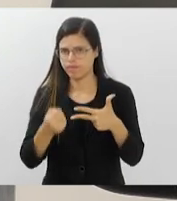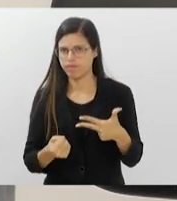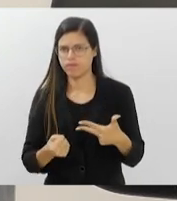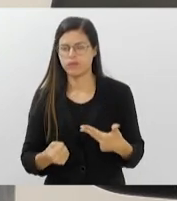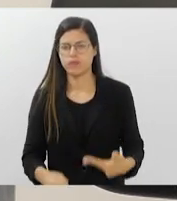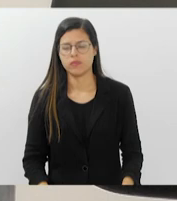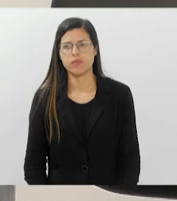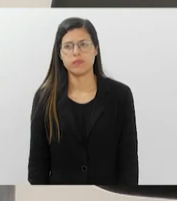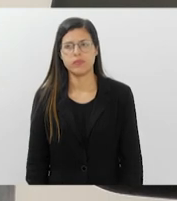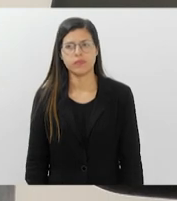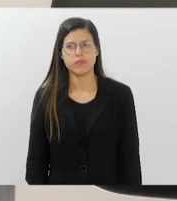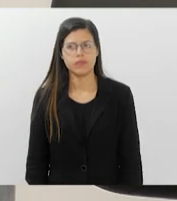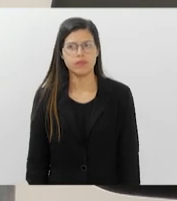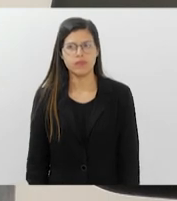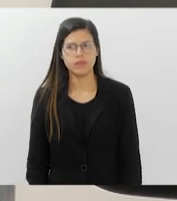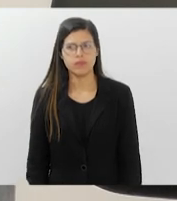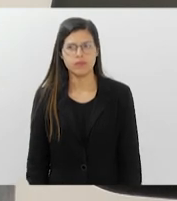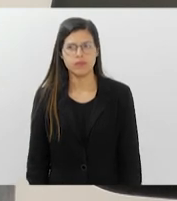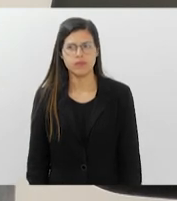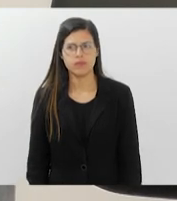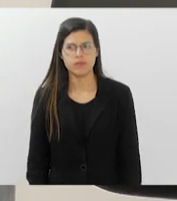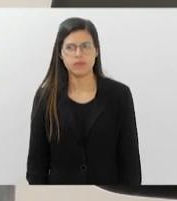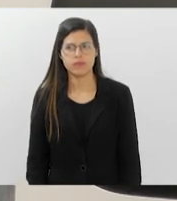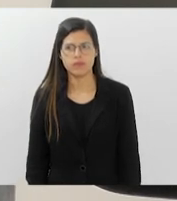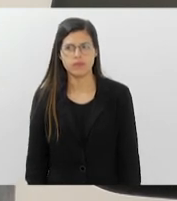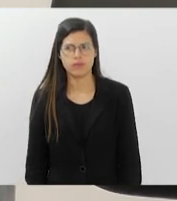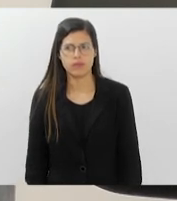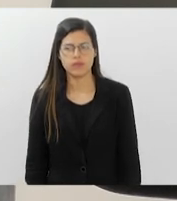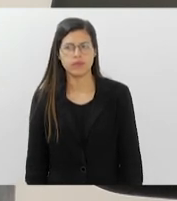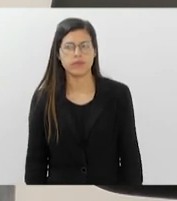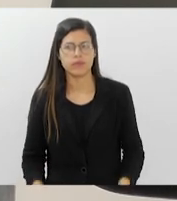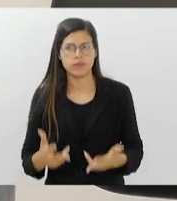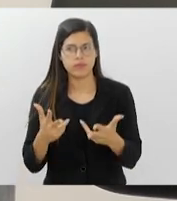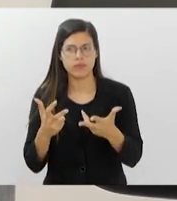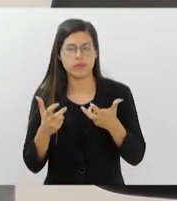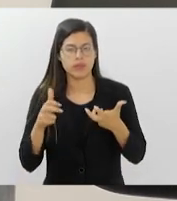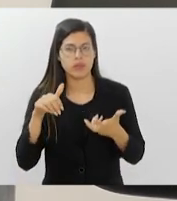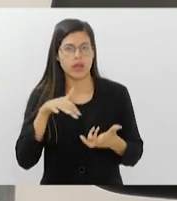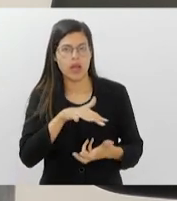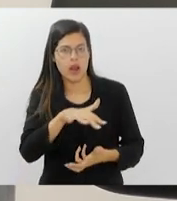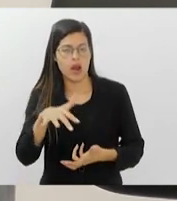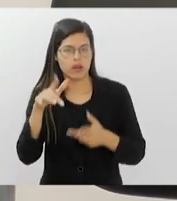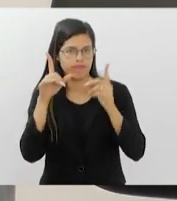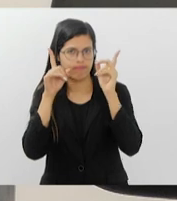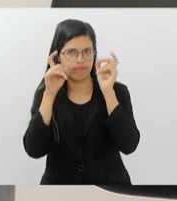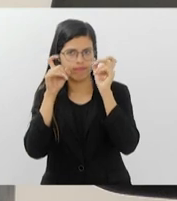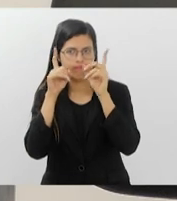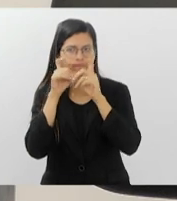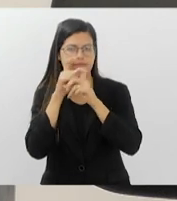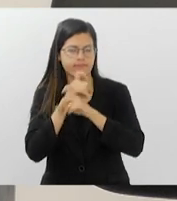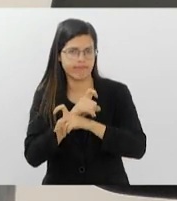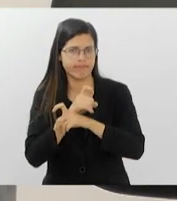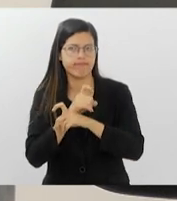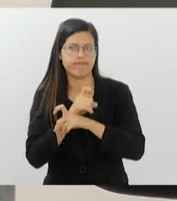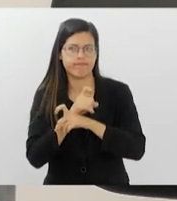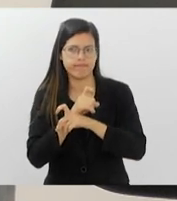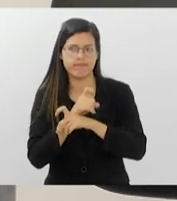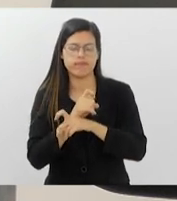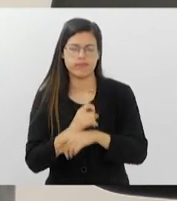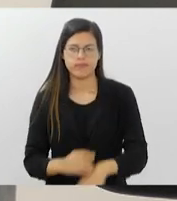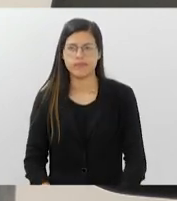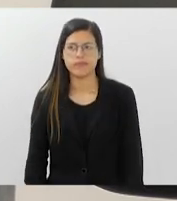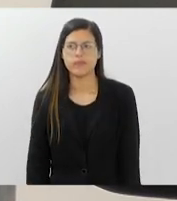vejam que Campo difícil que a gente tem pela frente mas de qualquer